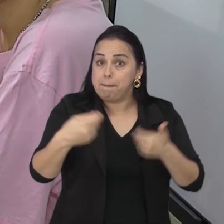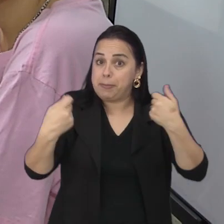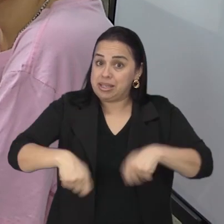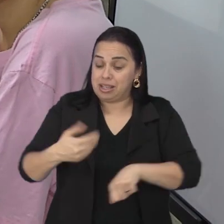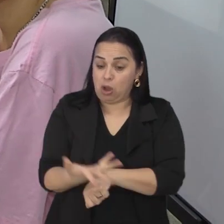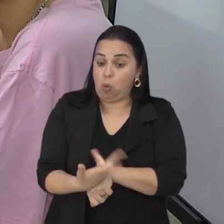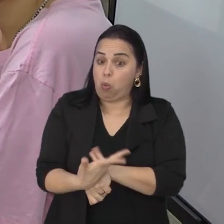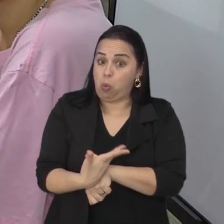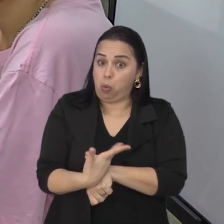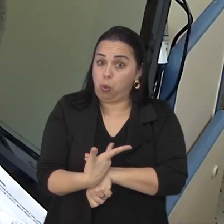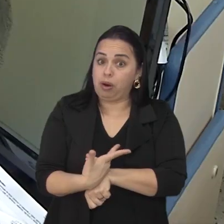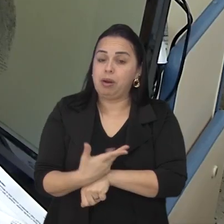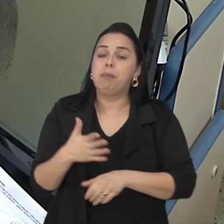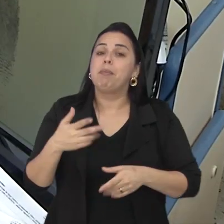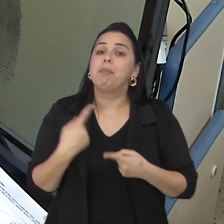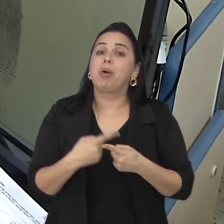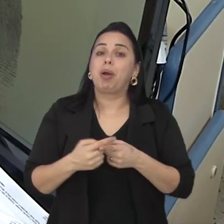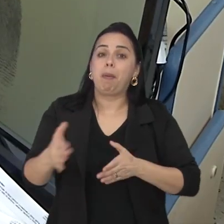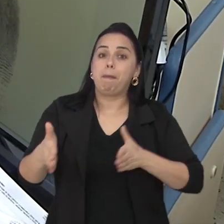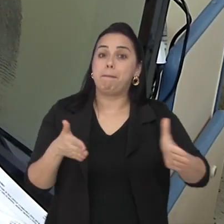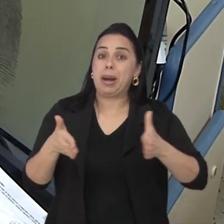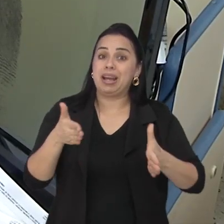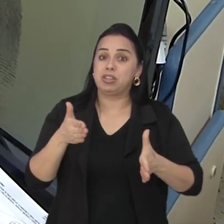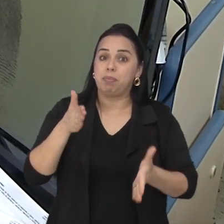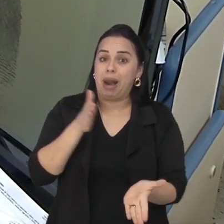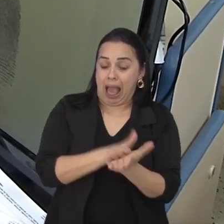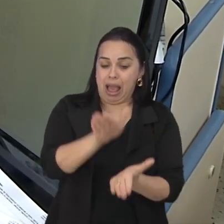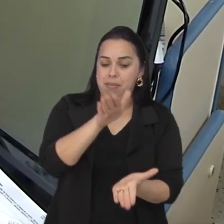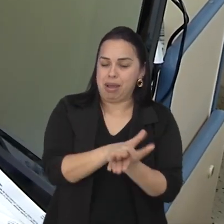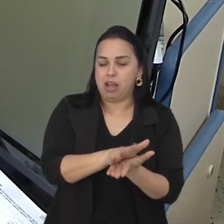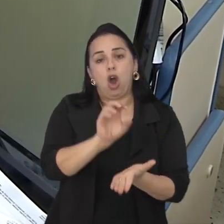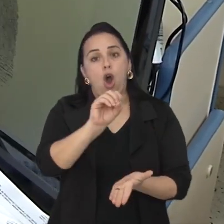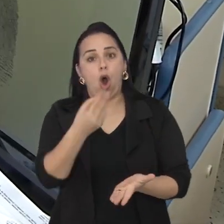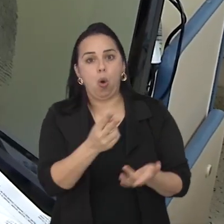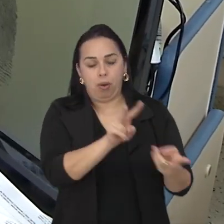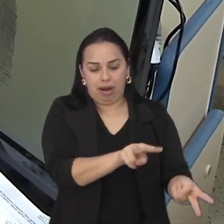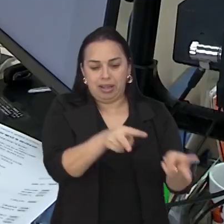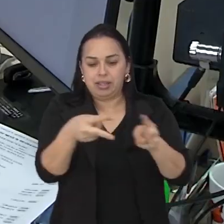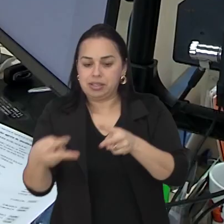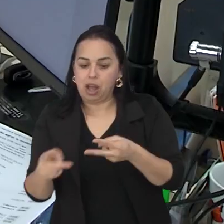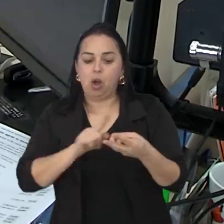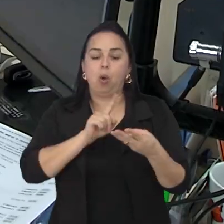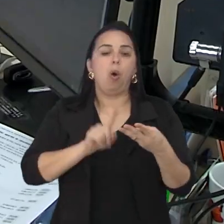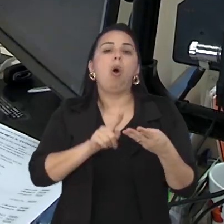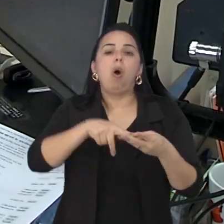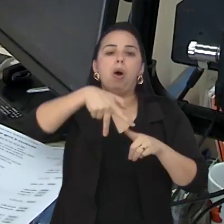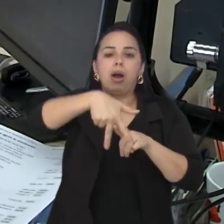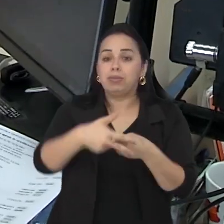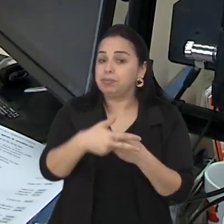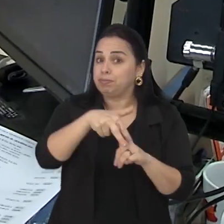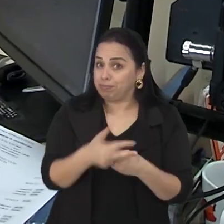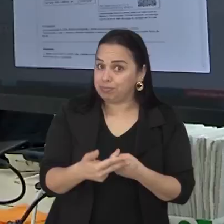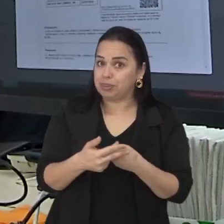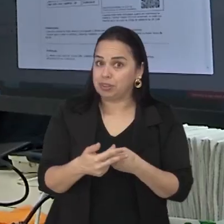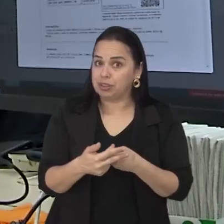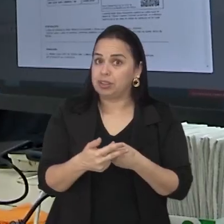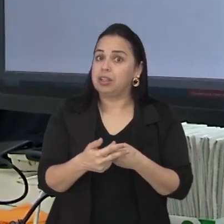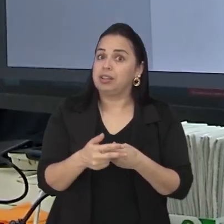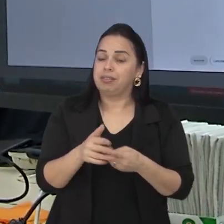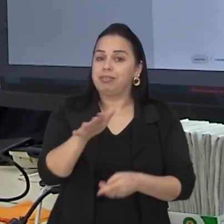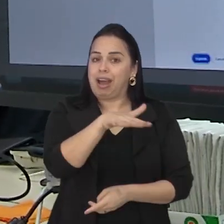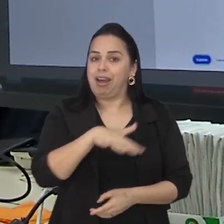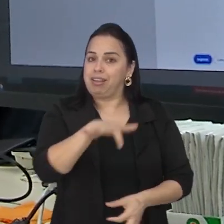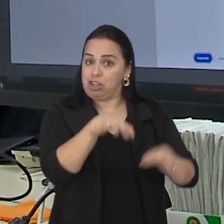ano precisa se apressar. É que o prazo para emitir o título, fazer transferência ou regularizar a situação